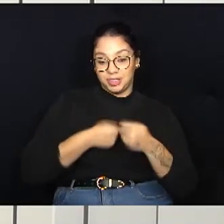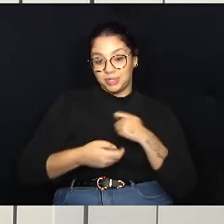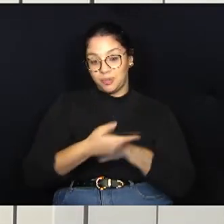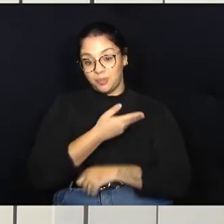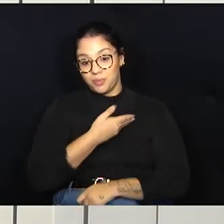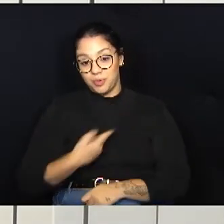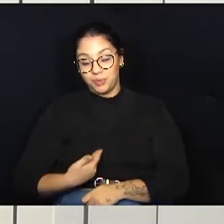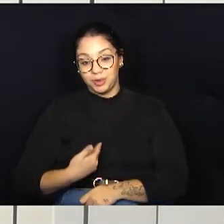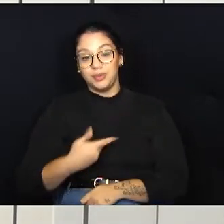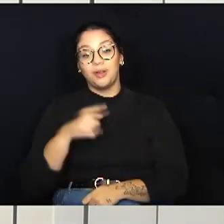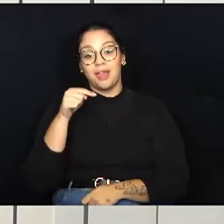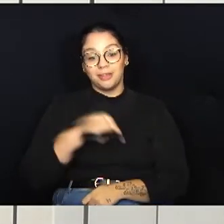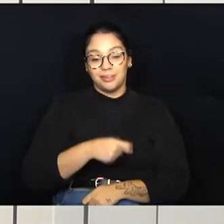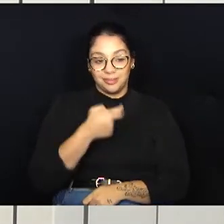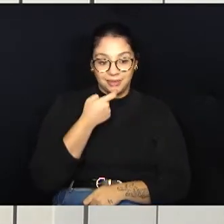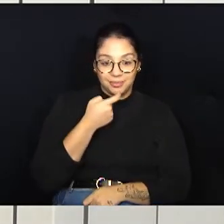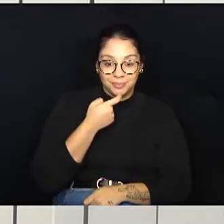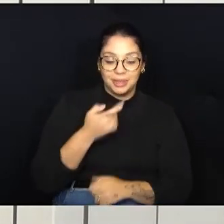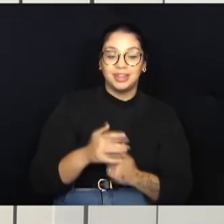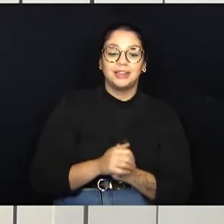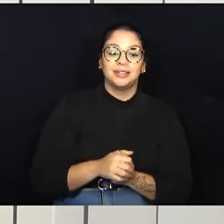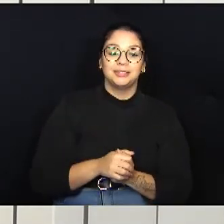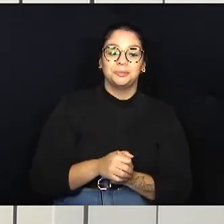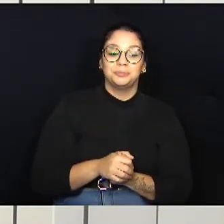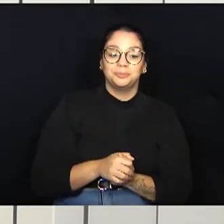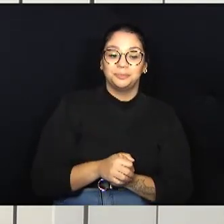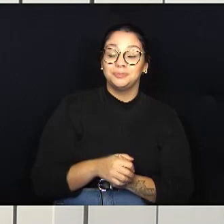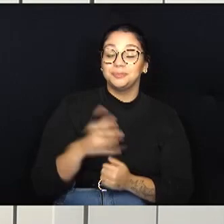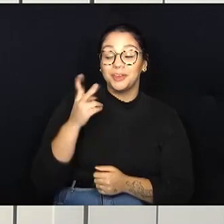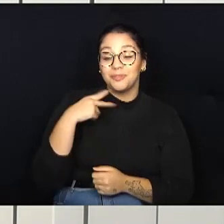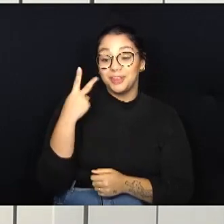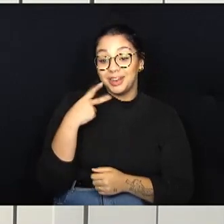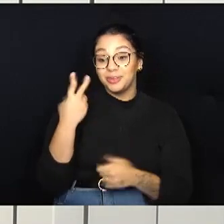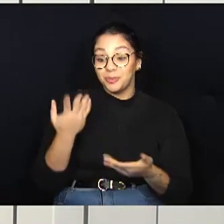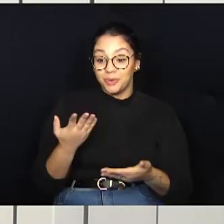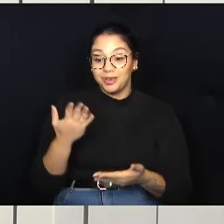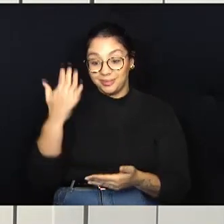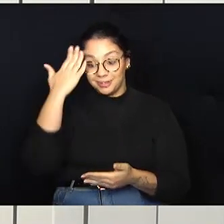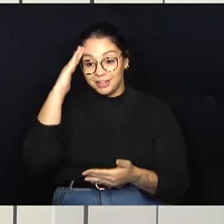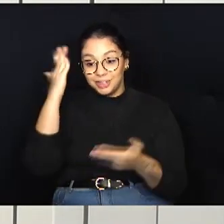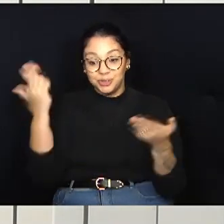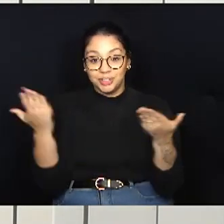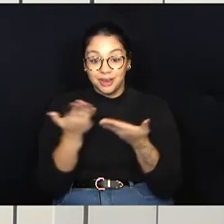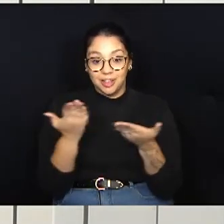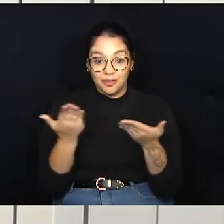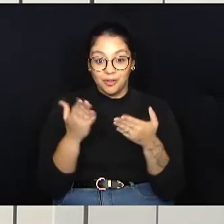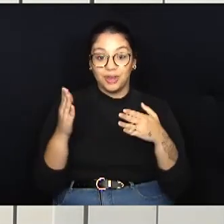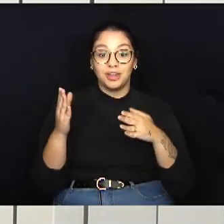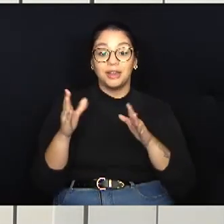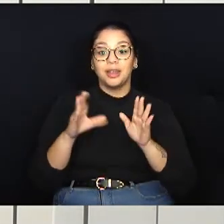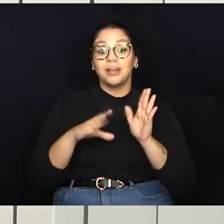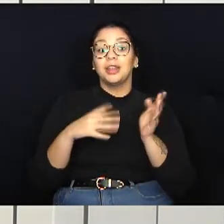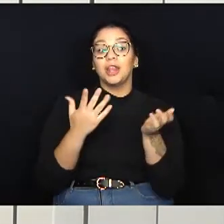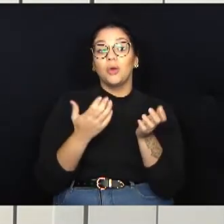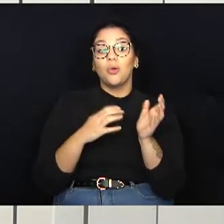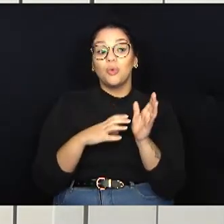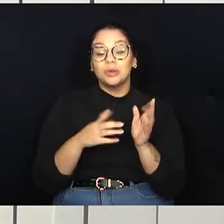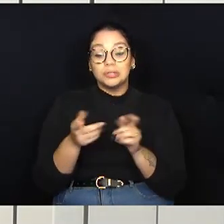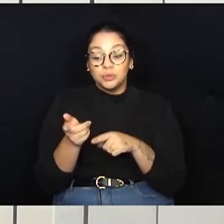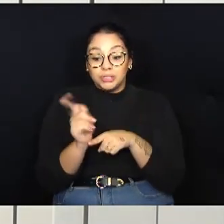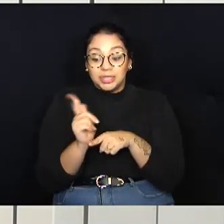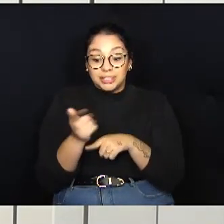direta e indireta aqui em Campinas. Vereador, você entende que o atual conceito de gestão pública